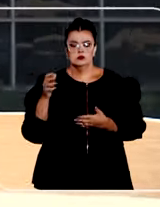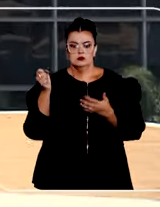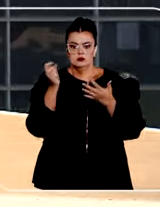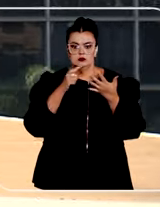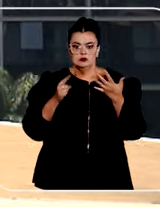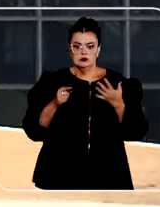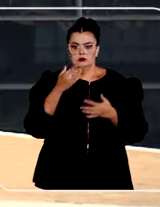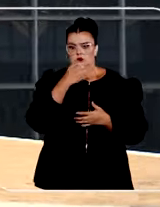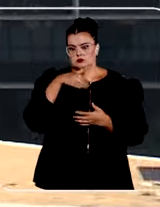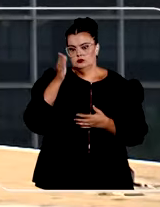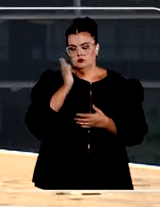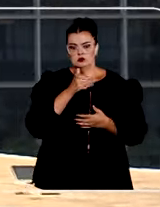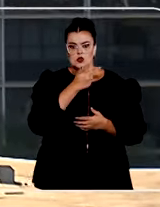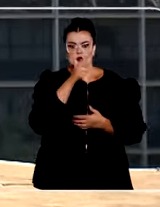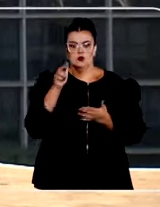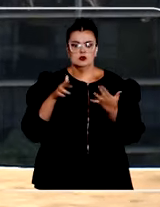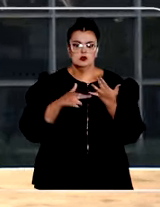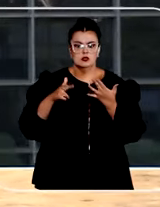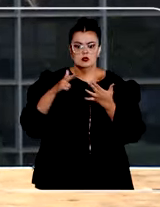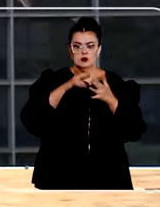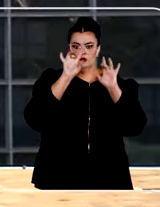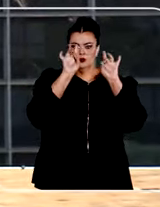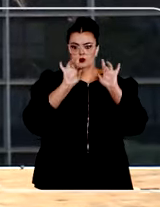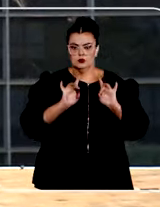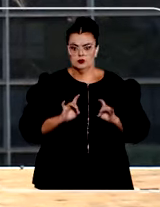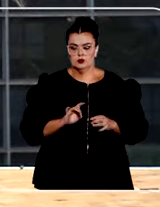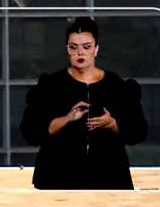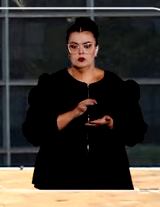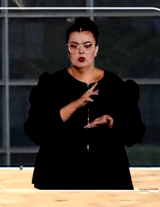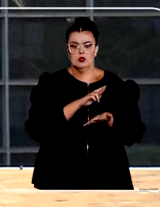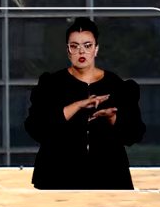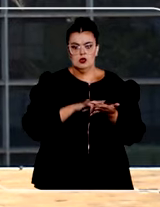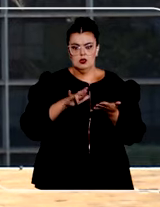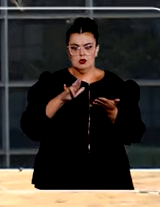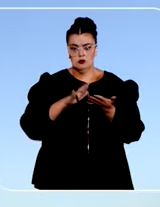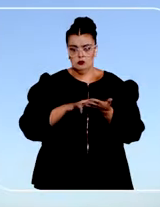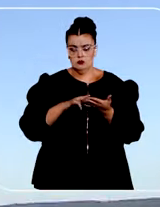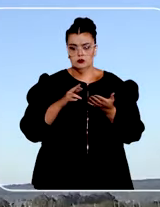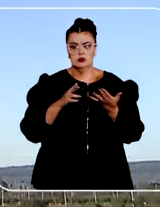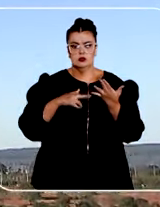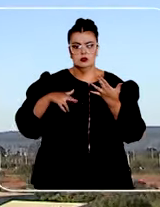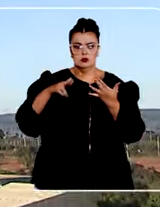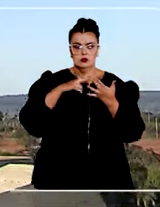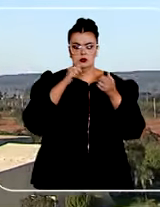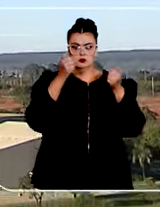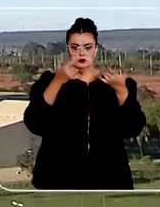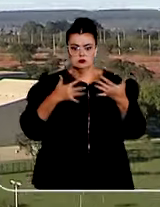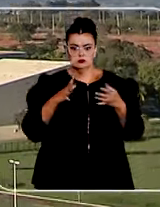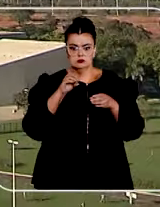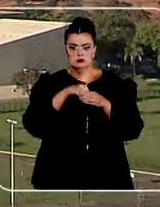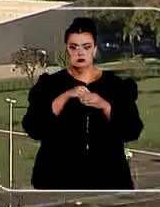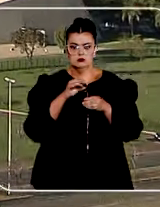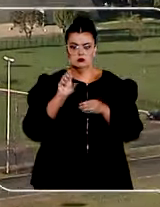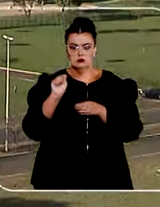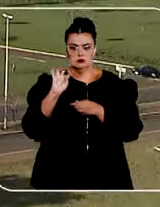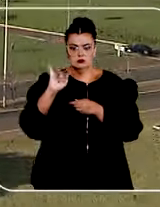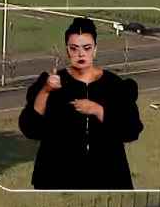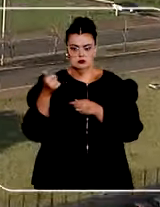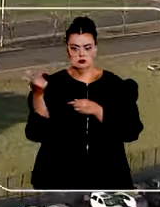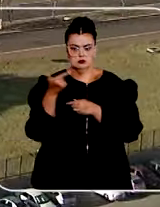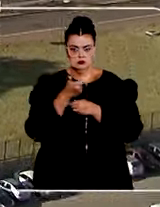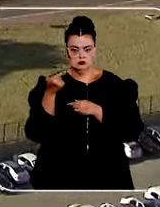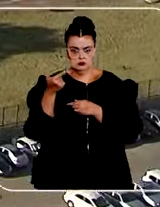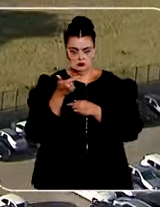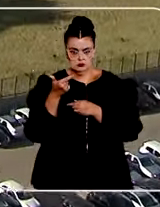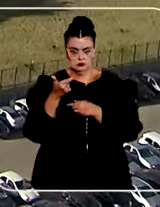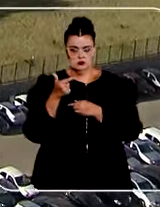a suspensão de todos os recursos especiais e agravos em recurso especial em tramitação no STJ ou na Segunda